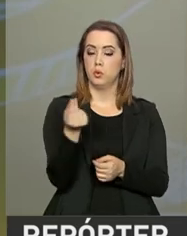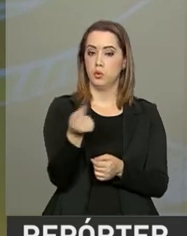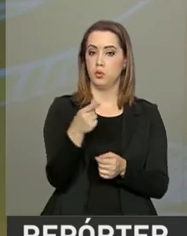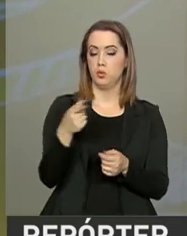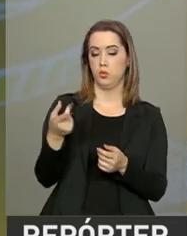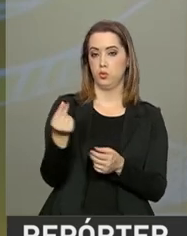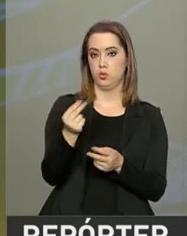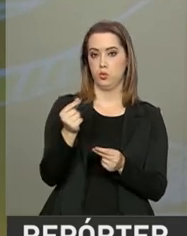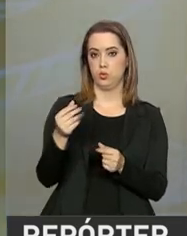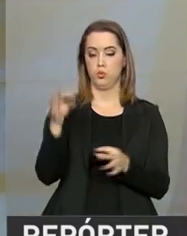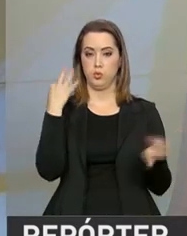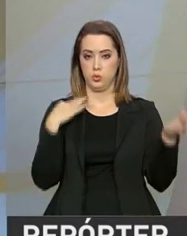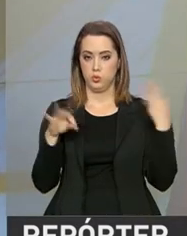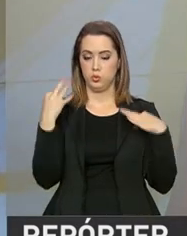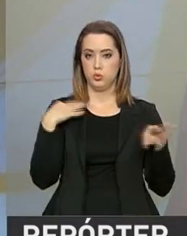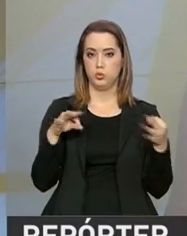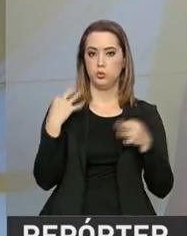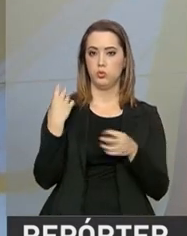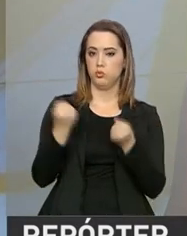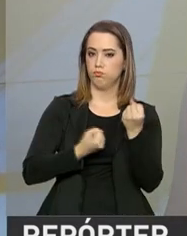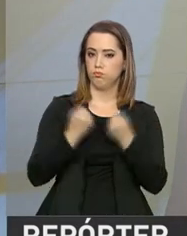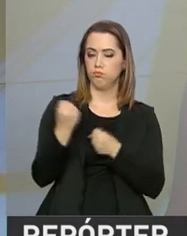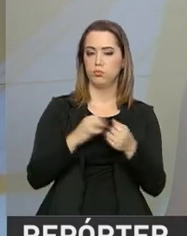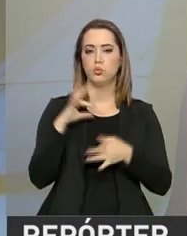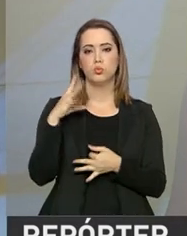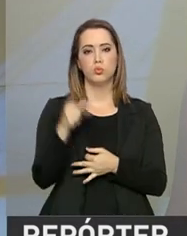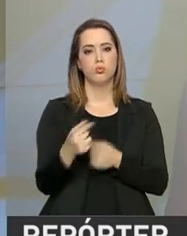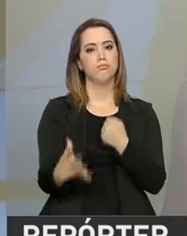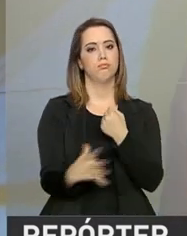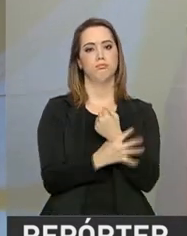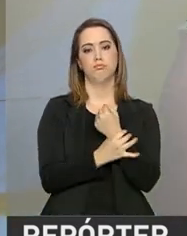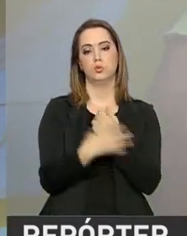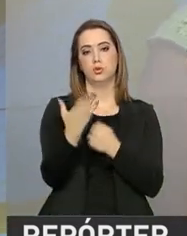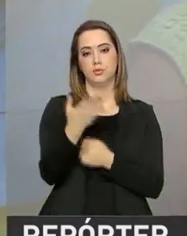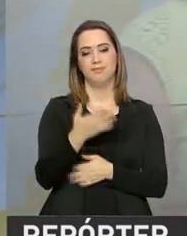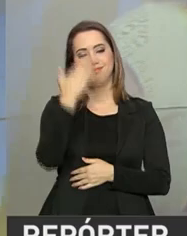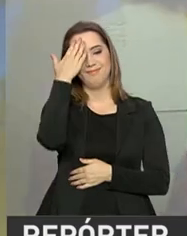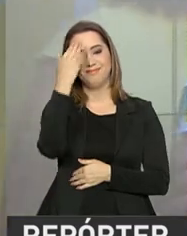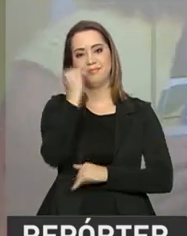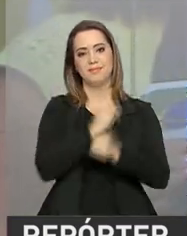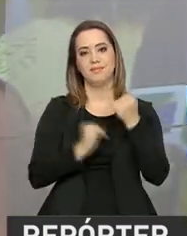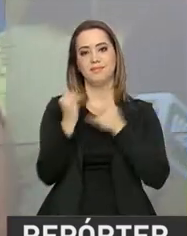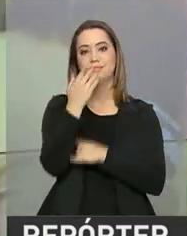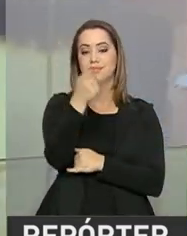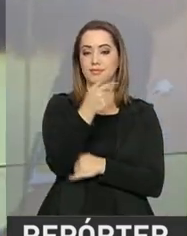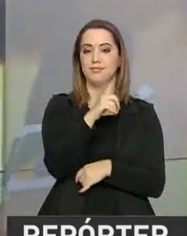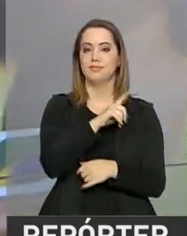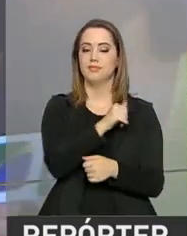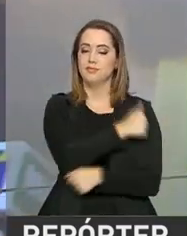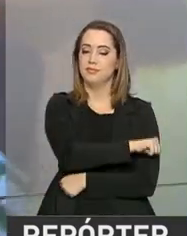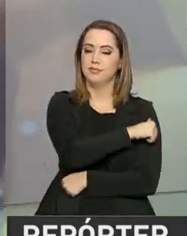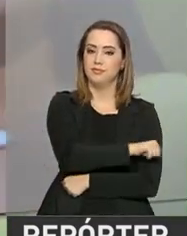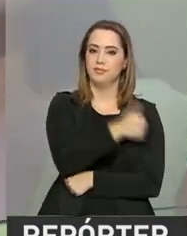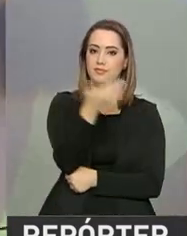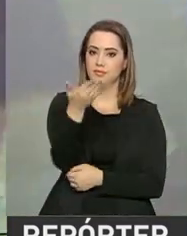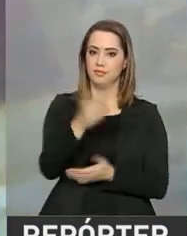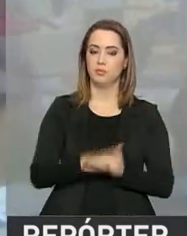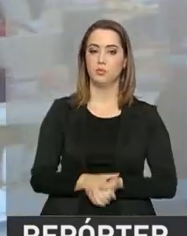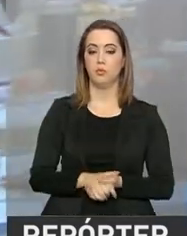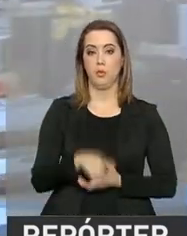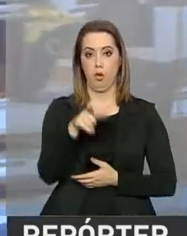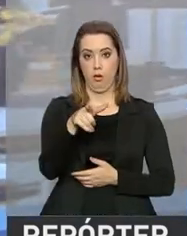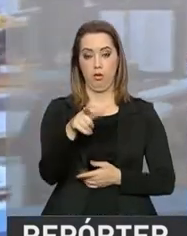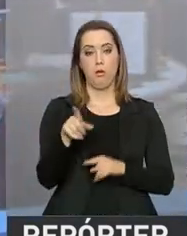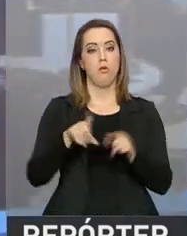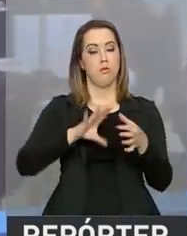turísticos. Leandro. Obrigado pelas informações, Luana, aí do Rio de Janeiro. E olha, por falar em Olimpíadas, muita gente esquece